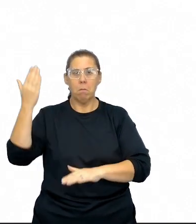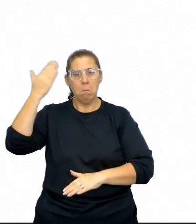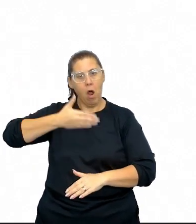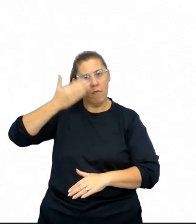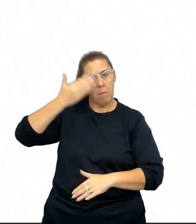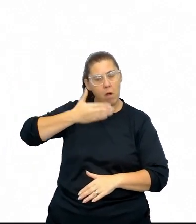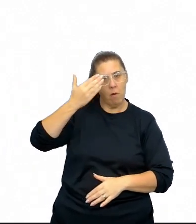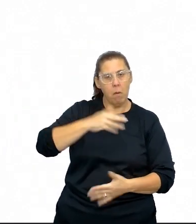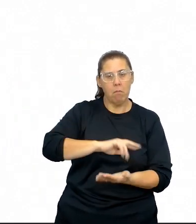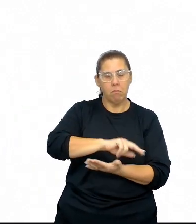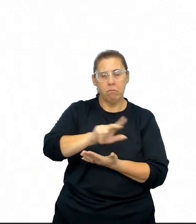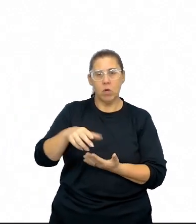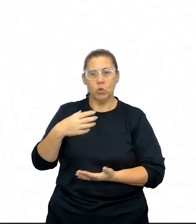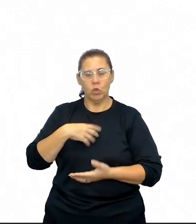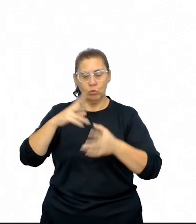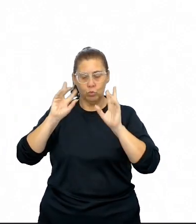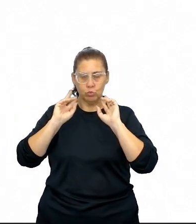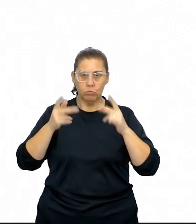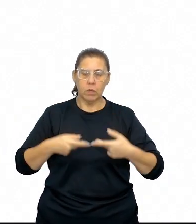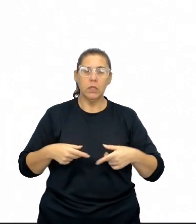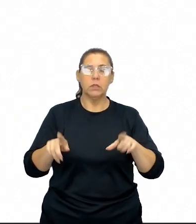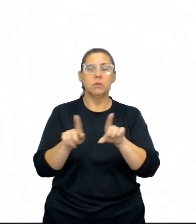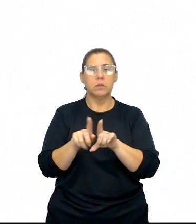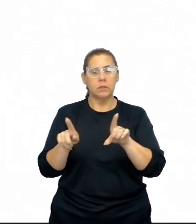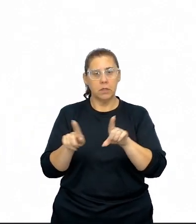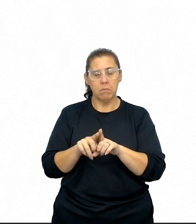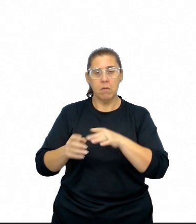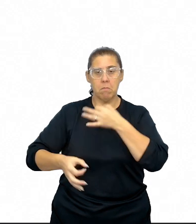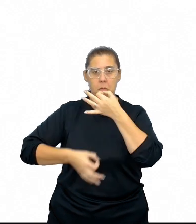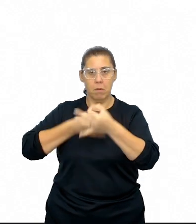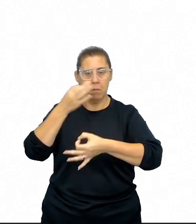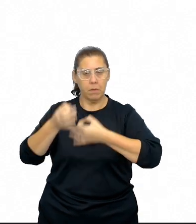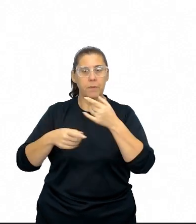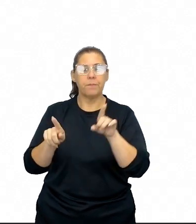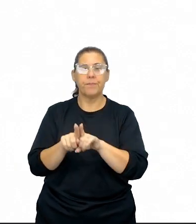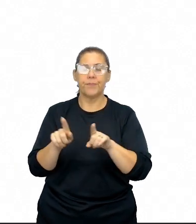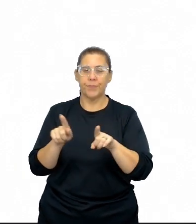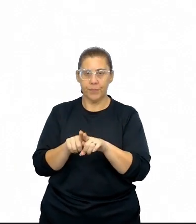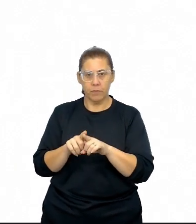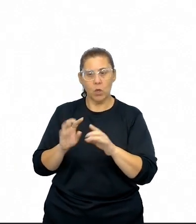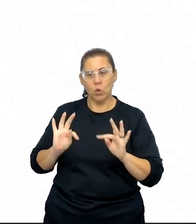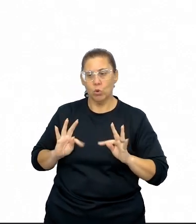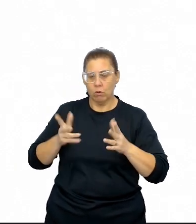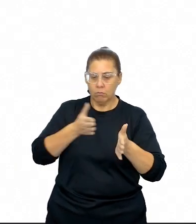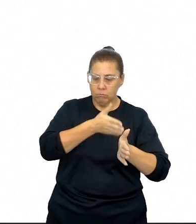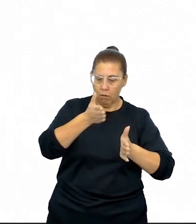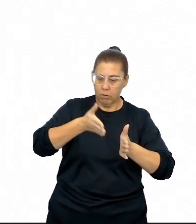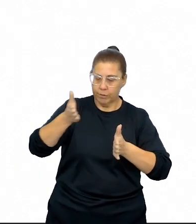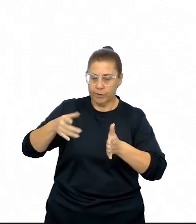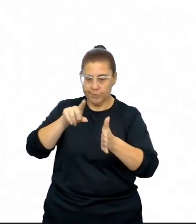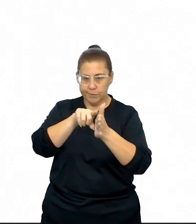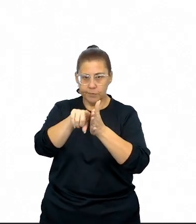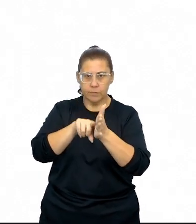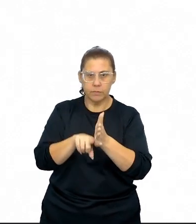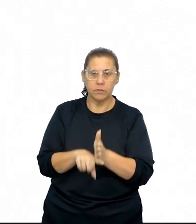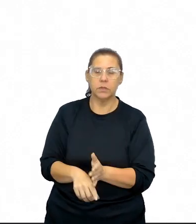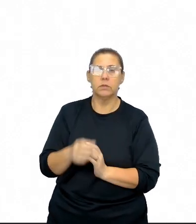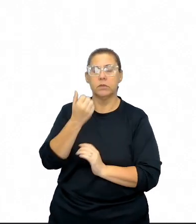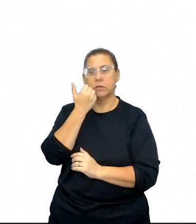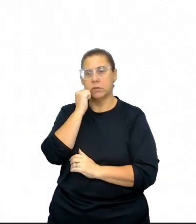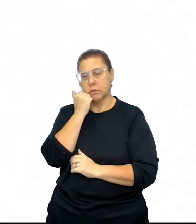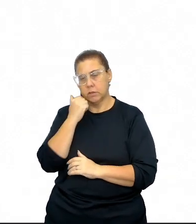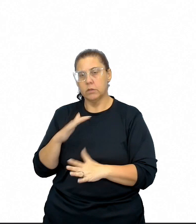atuações humanas. Ao mesmo tempo, a argumentação faz parte de todo o processo de investigação científica,